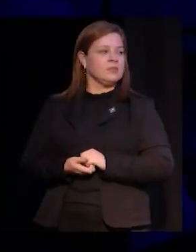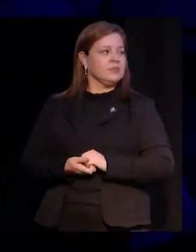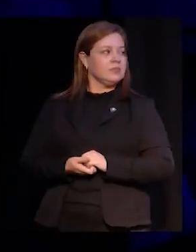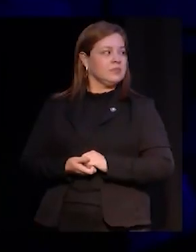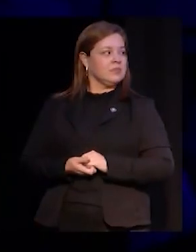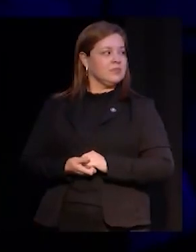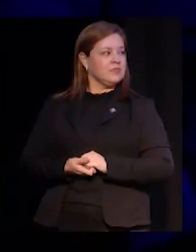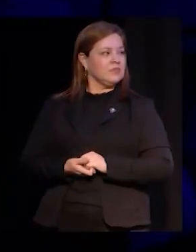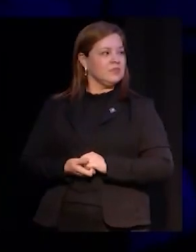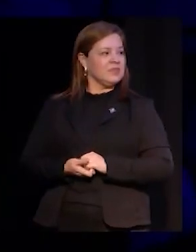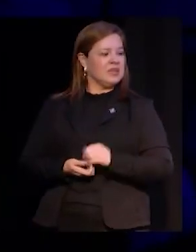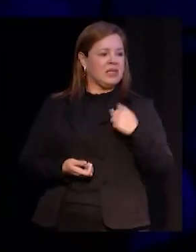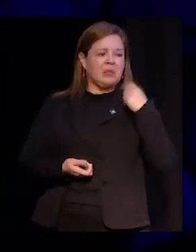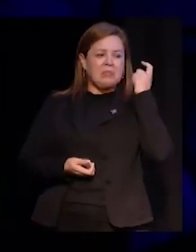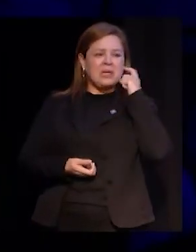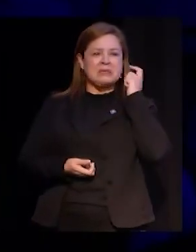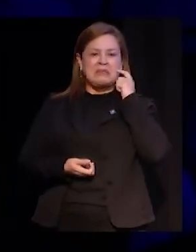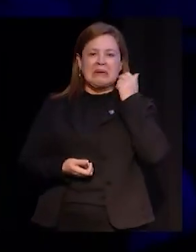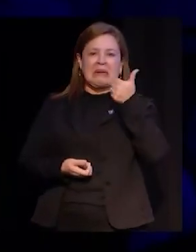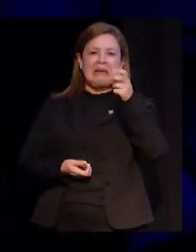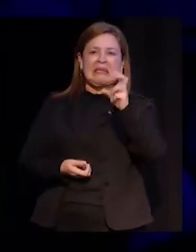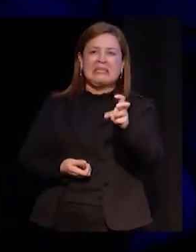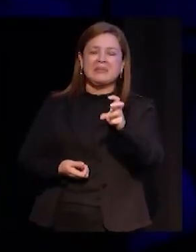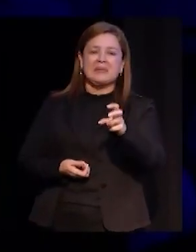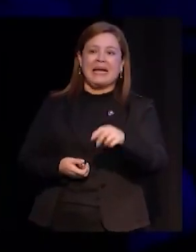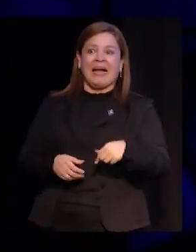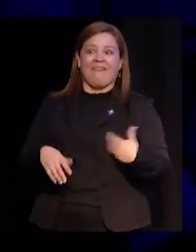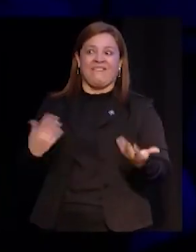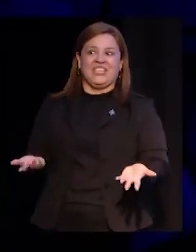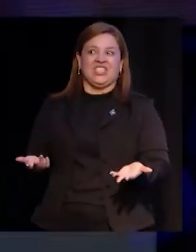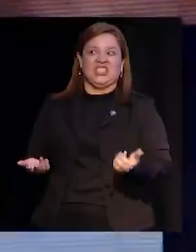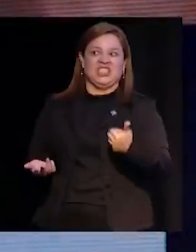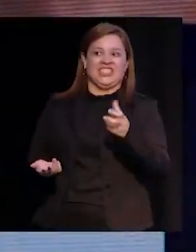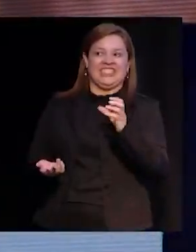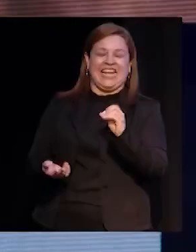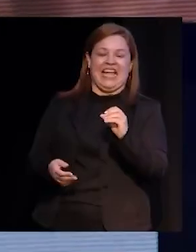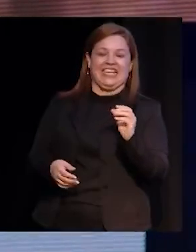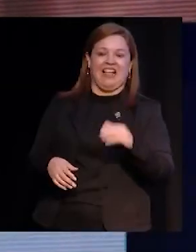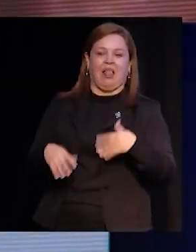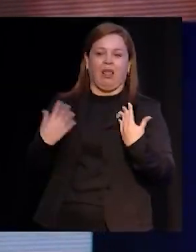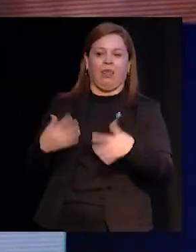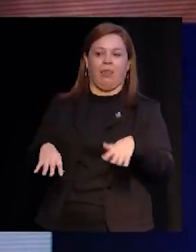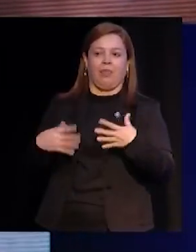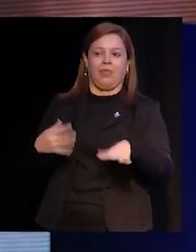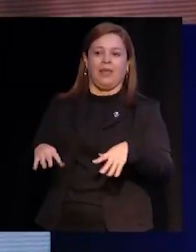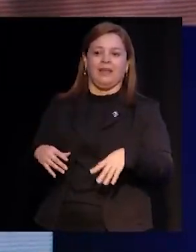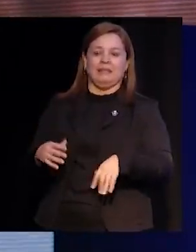Eu pensei que eram 15 minutos, aqui tem 10. Já me atrapalhou o cronograma.